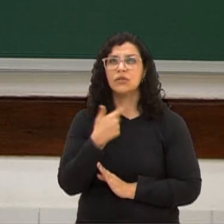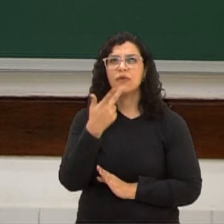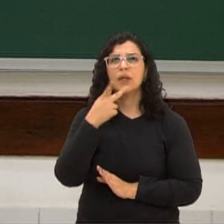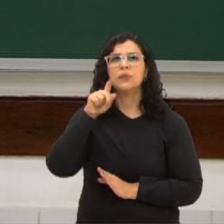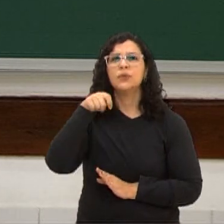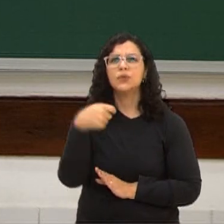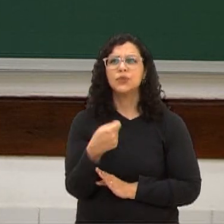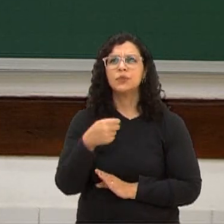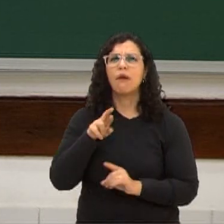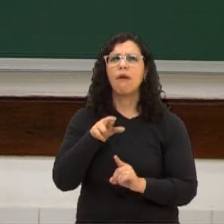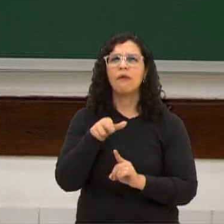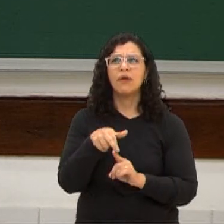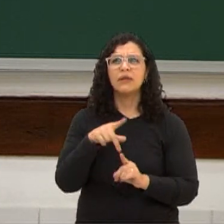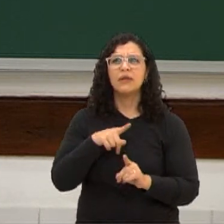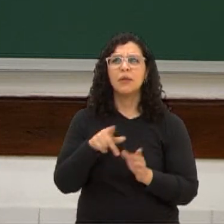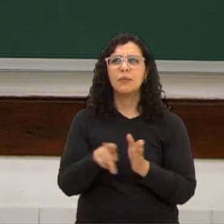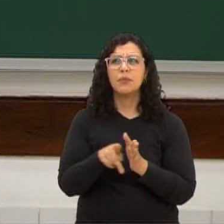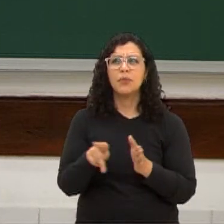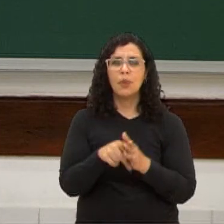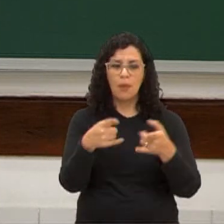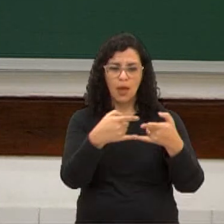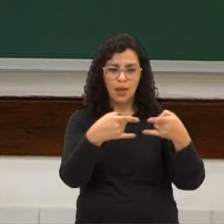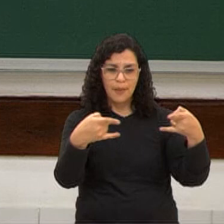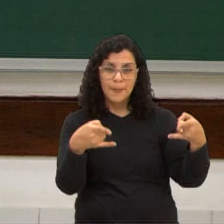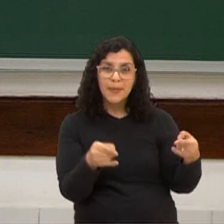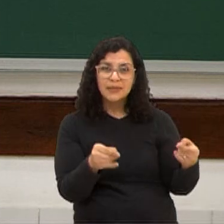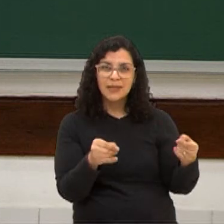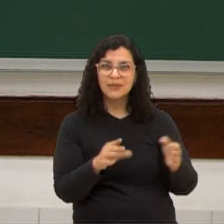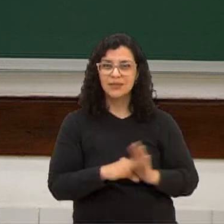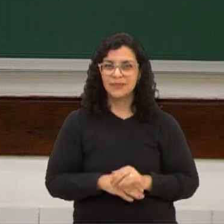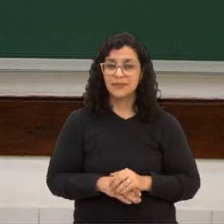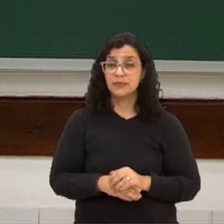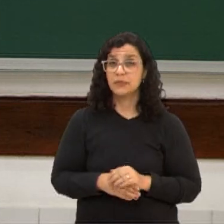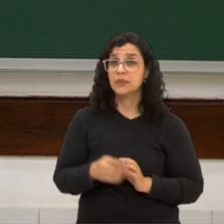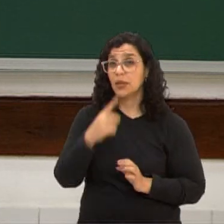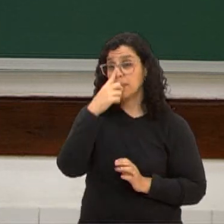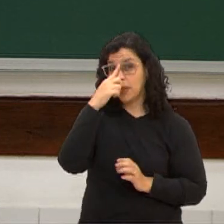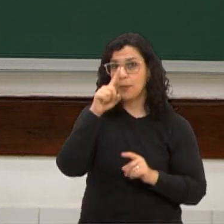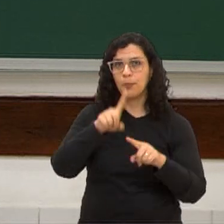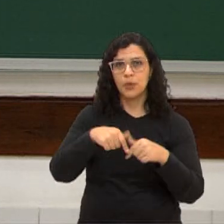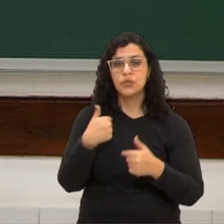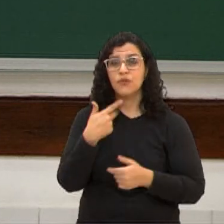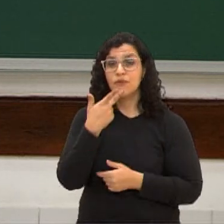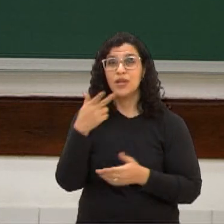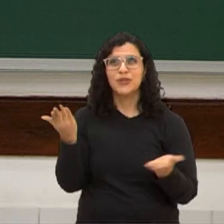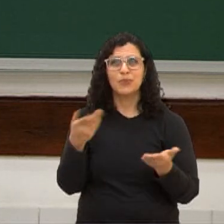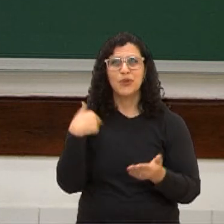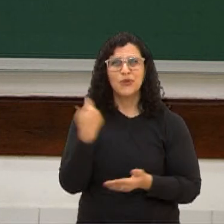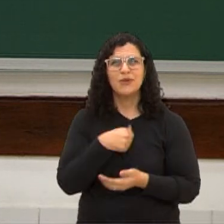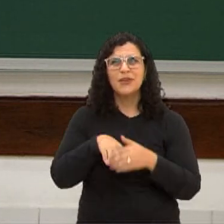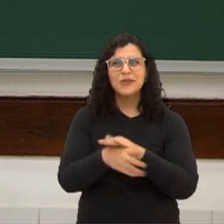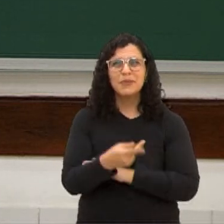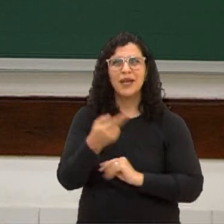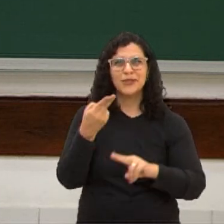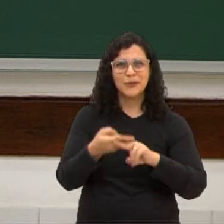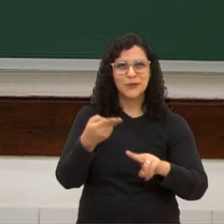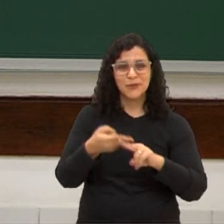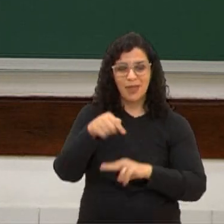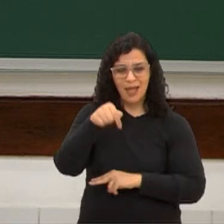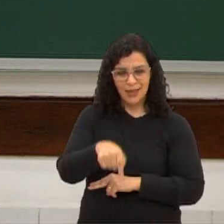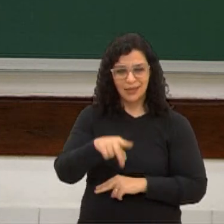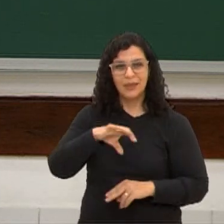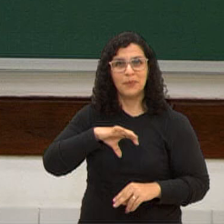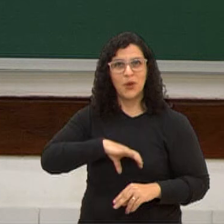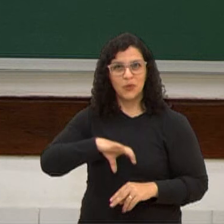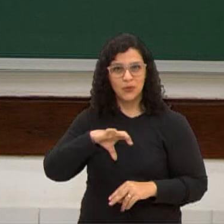refere ao bilhete de passagem que vimos, né? Então, para se referir ao bilhete que nós falamos aqui, que é o